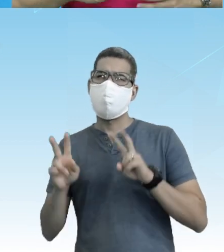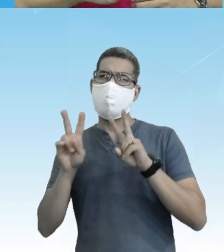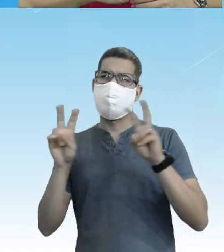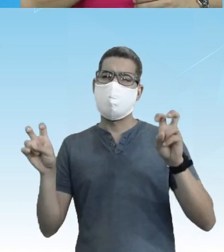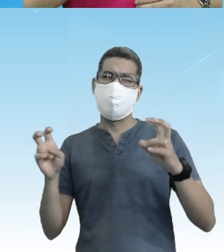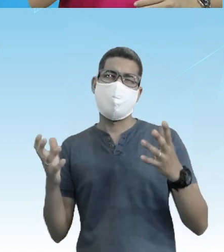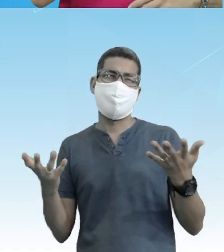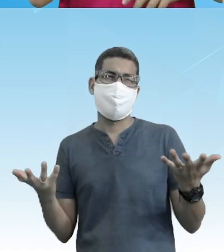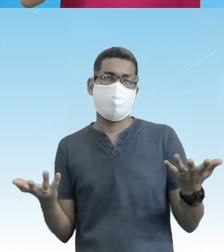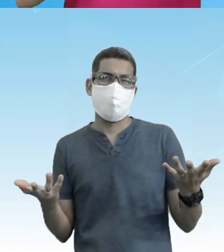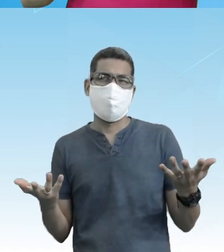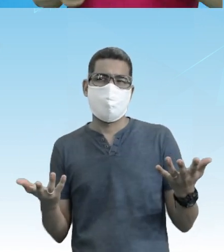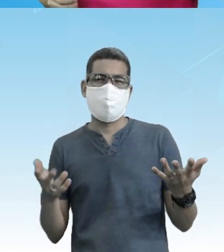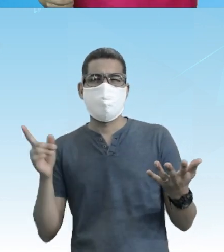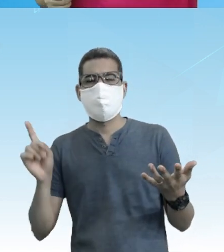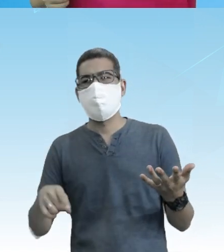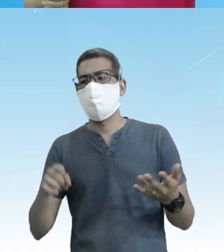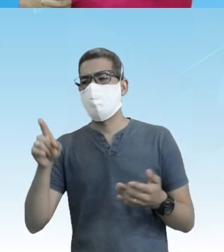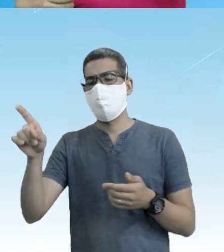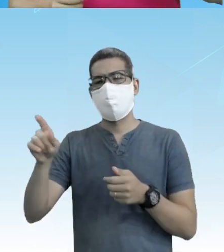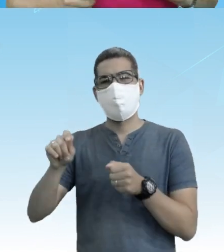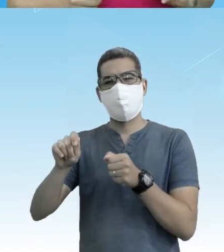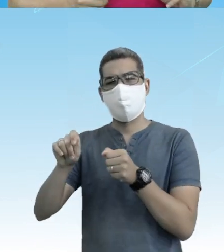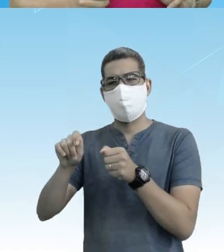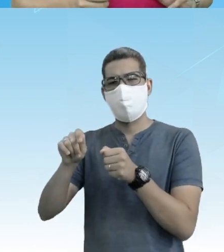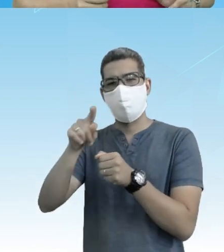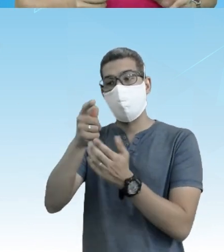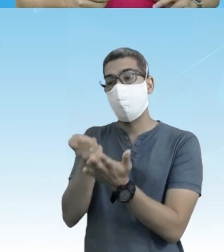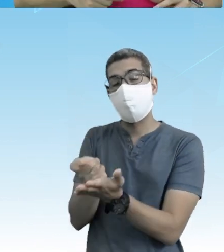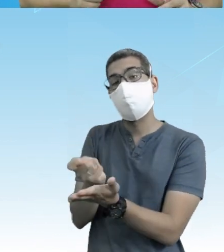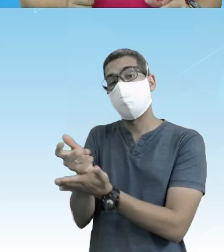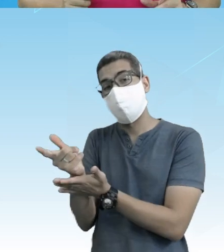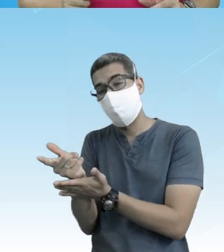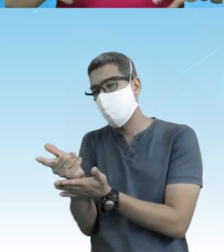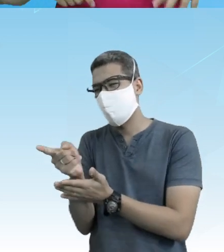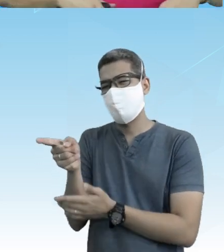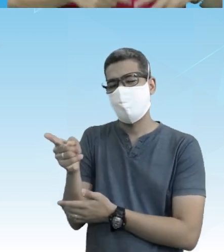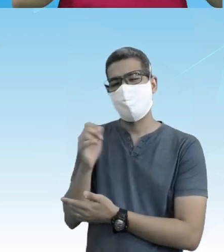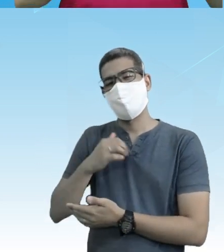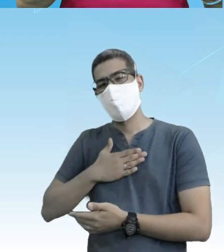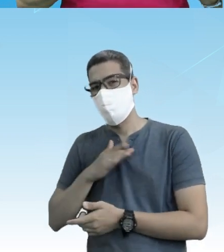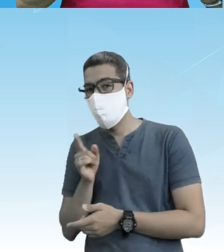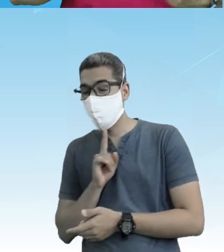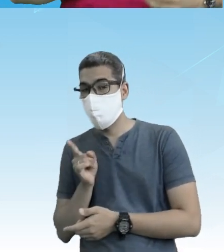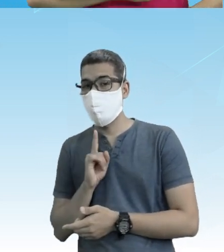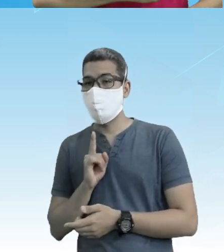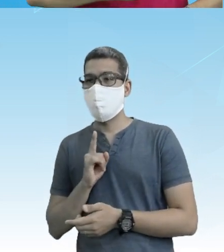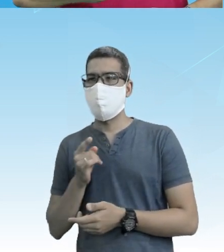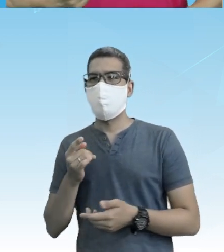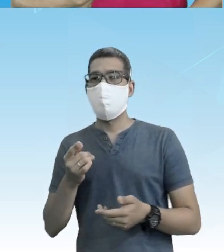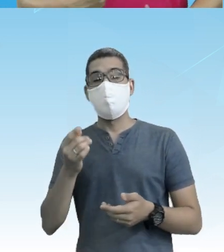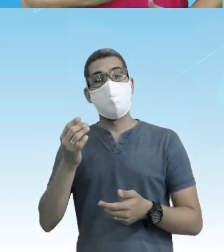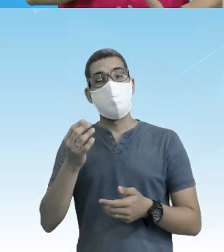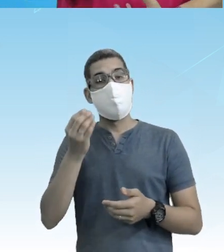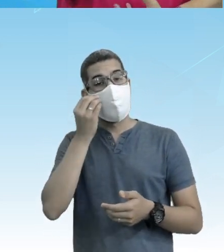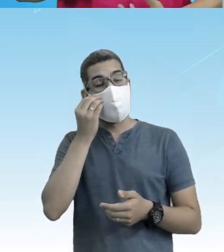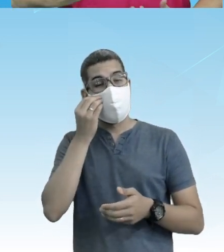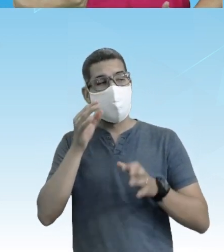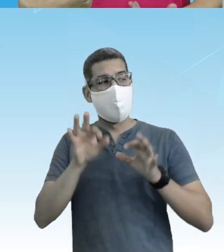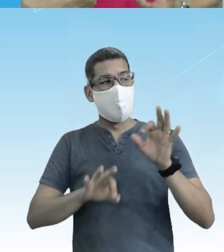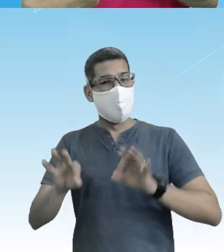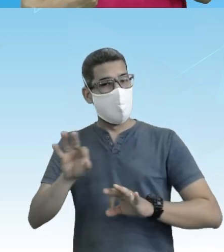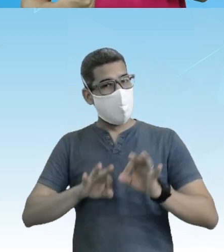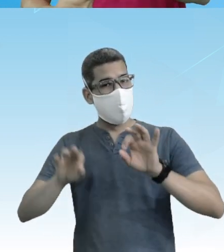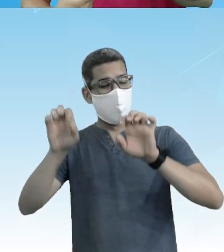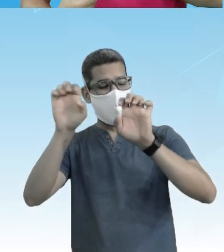sobre um certo produto que vocês compraram e não gostaram. Tentar organizar, estruturar